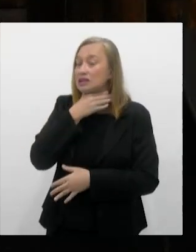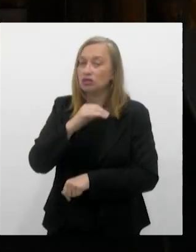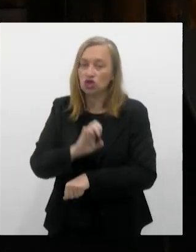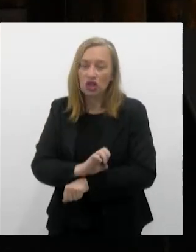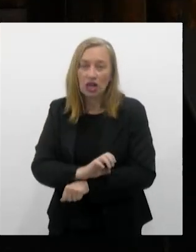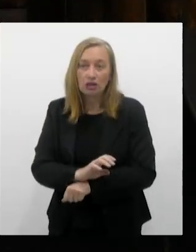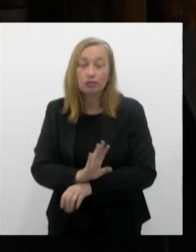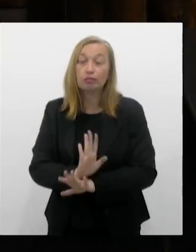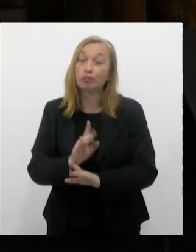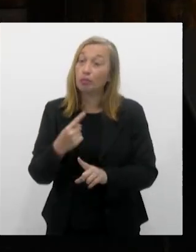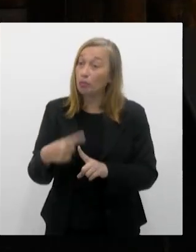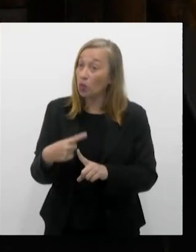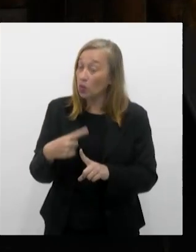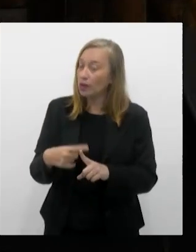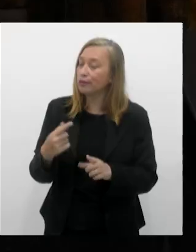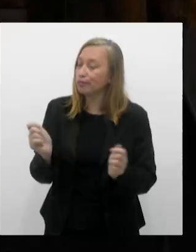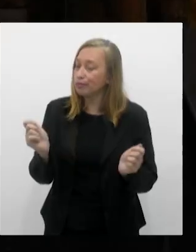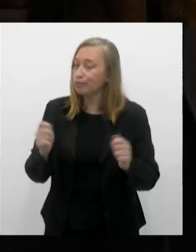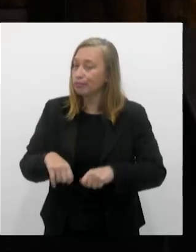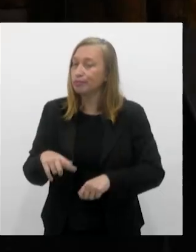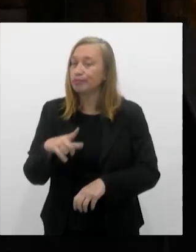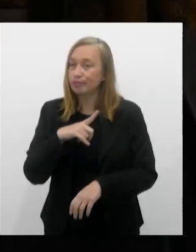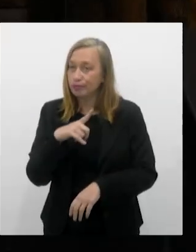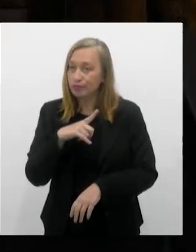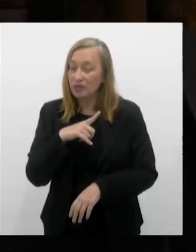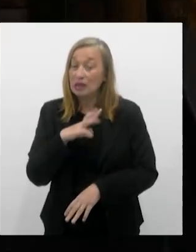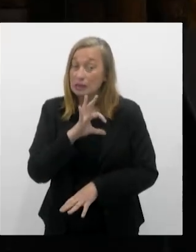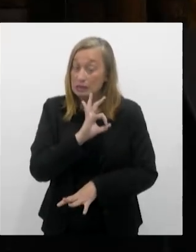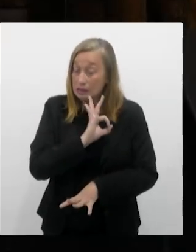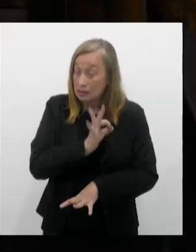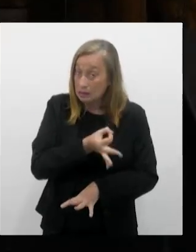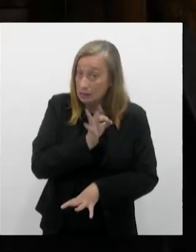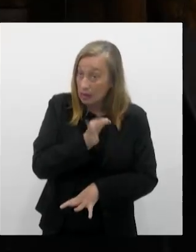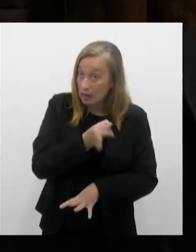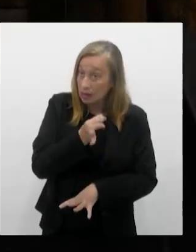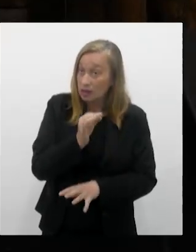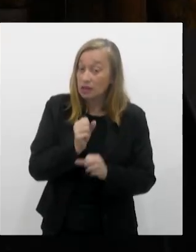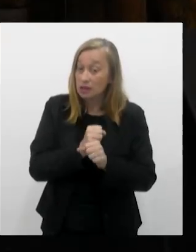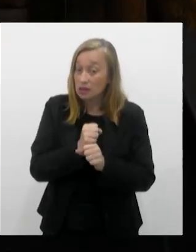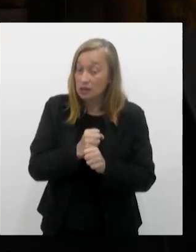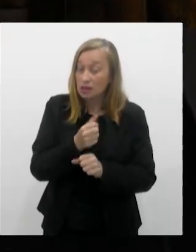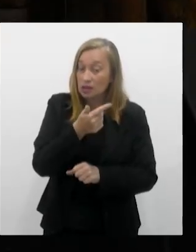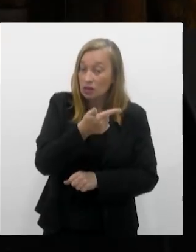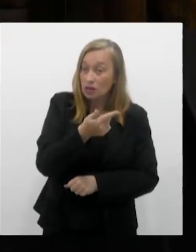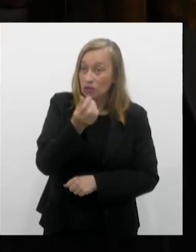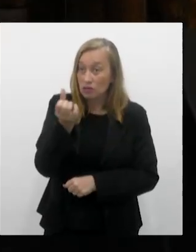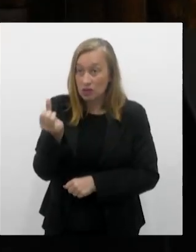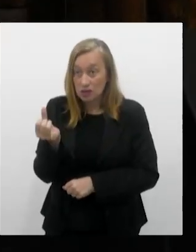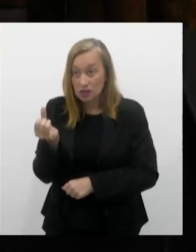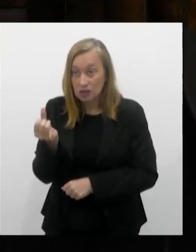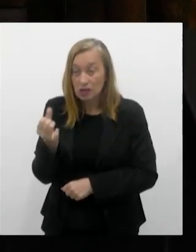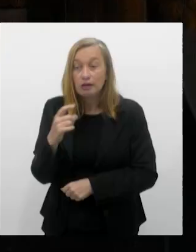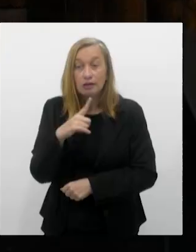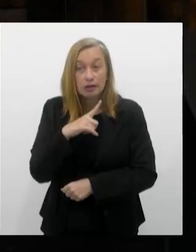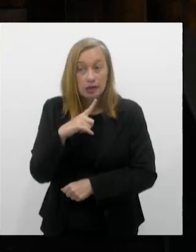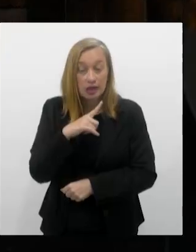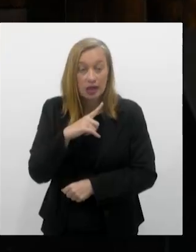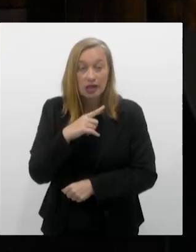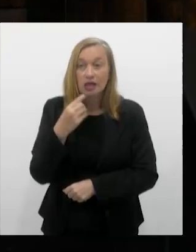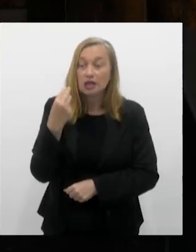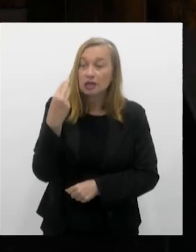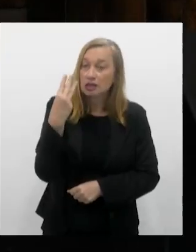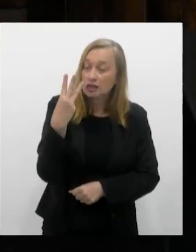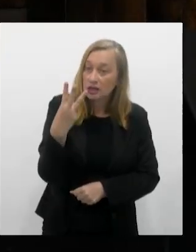disso, existe a possibilidade concreta, neste ano de 26, a gente ter